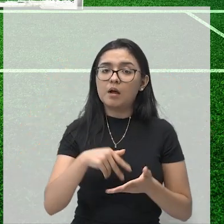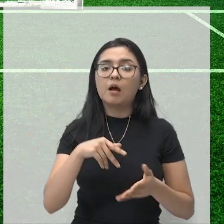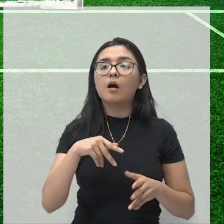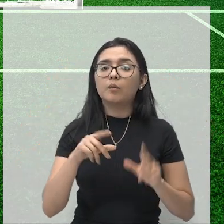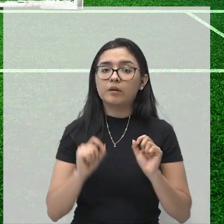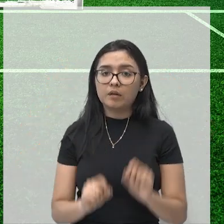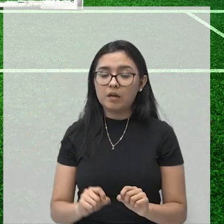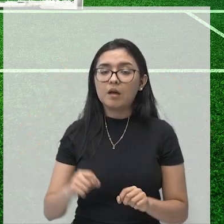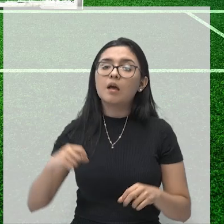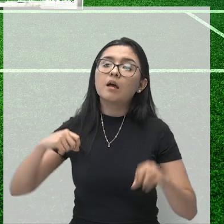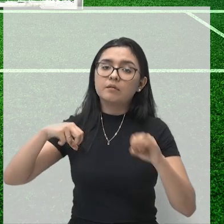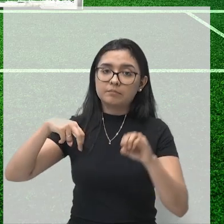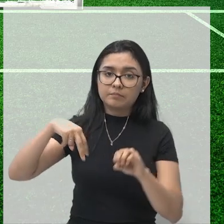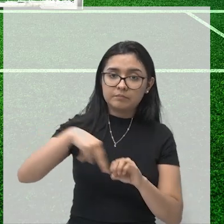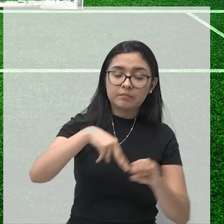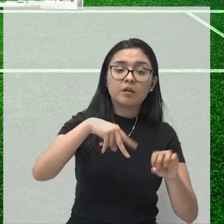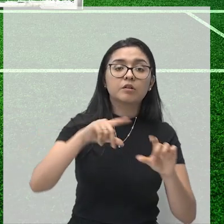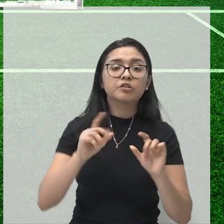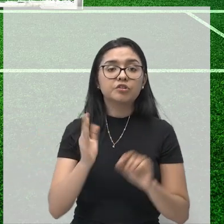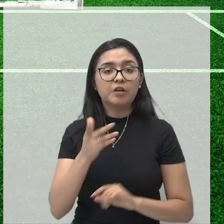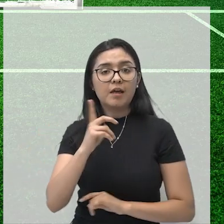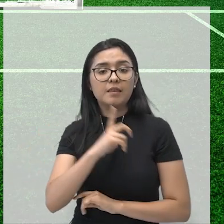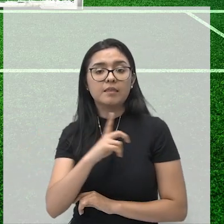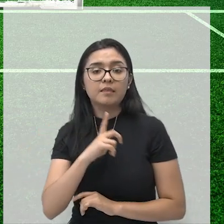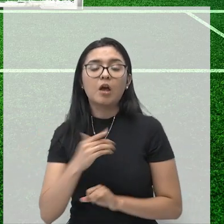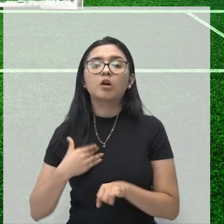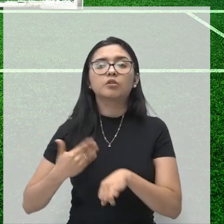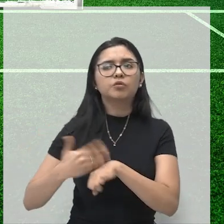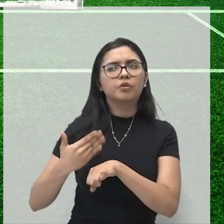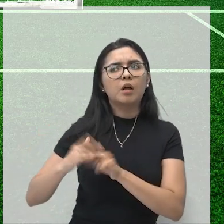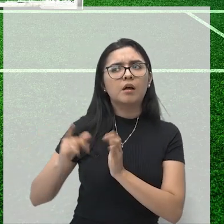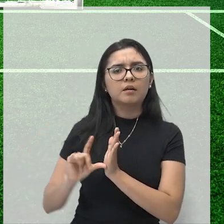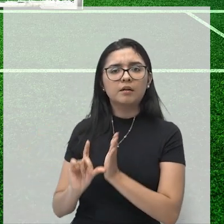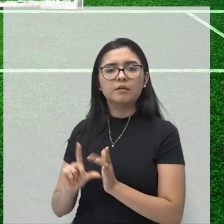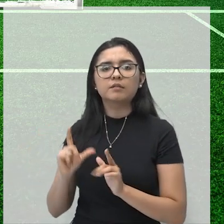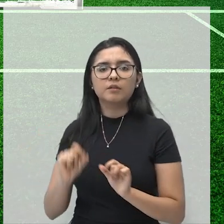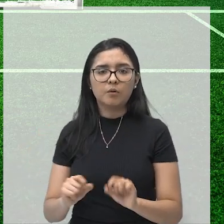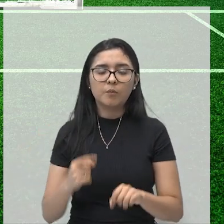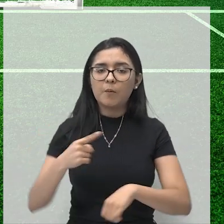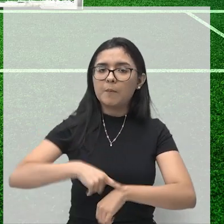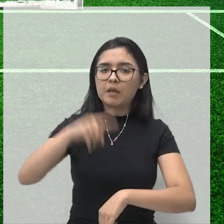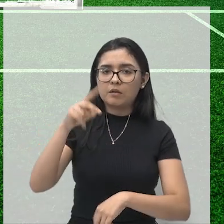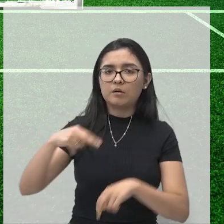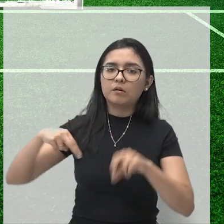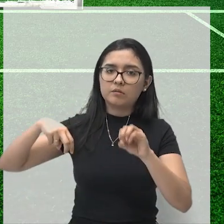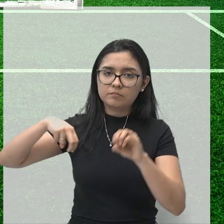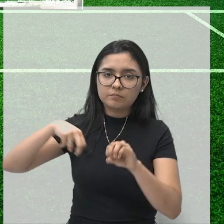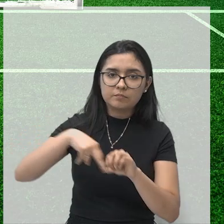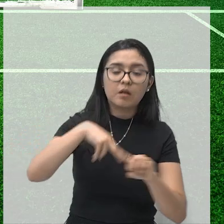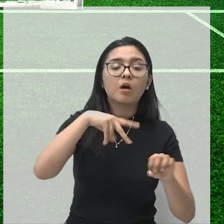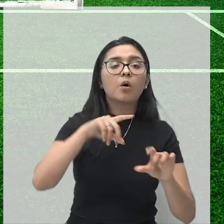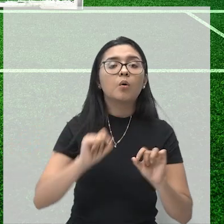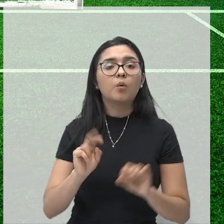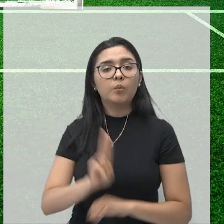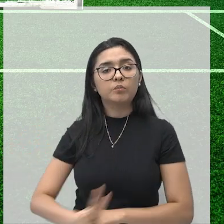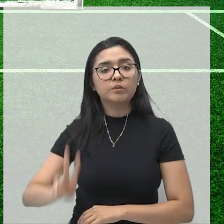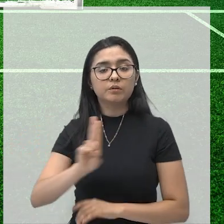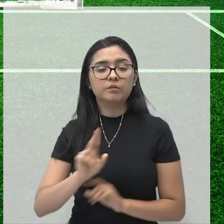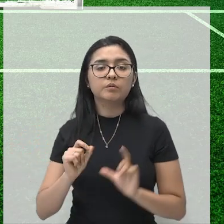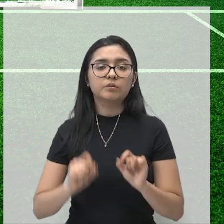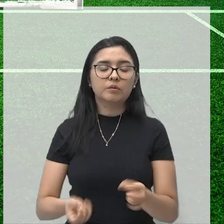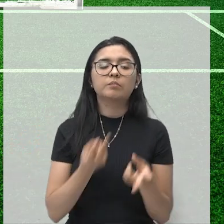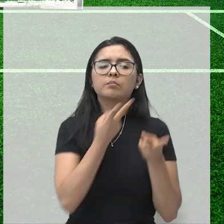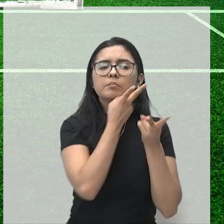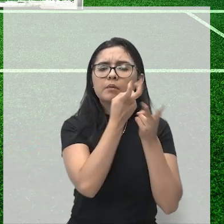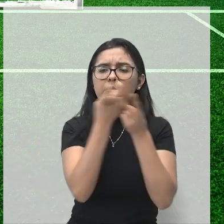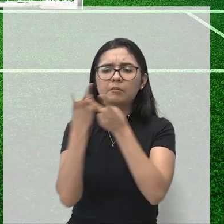bola, ela já tem uma memória de treino, e quando ela recebe a bola, mais uma vez, ela está utilizando o campo